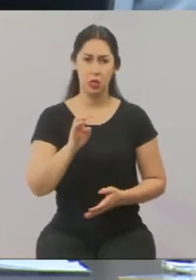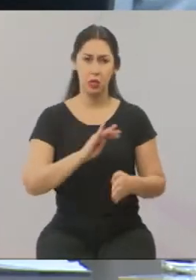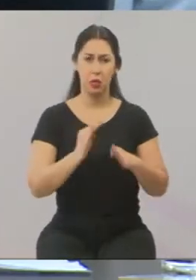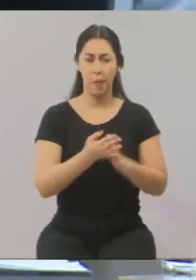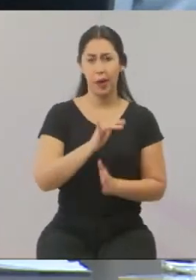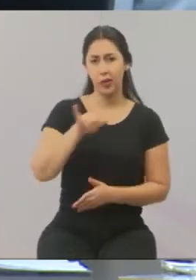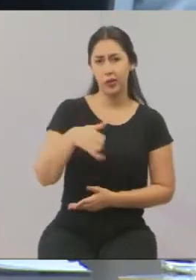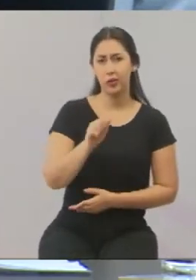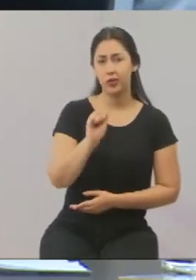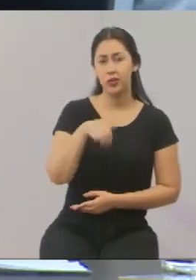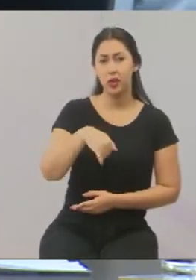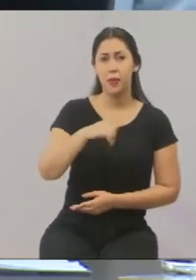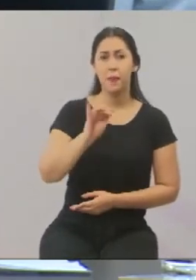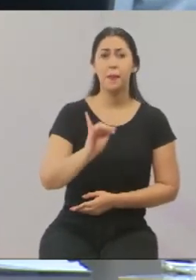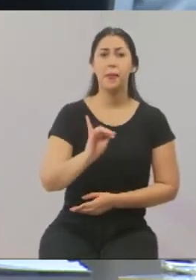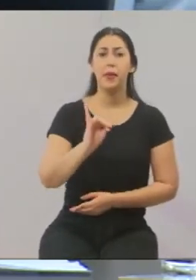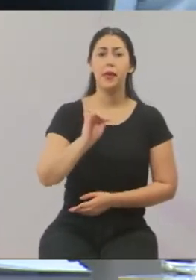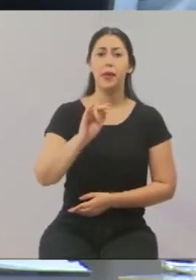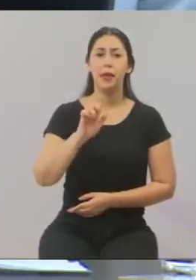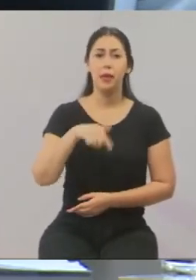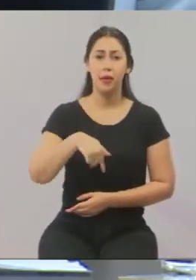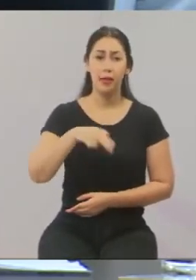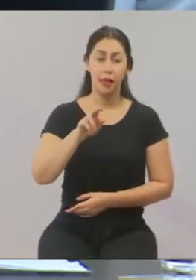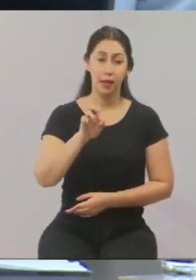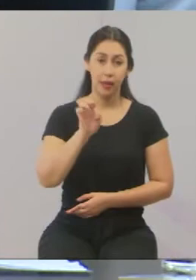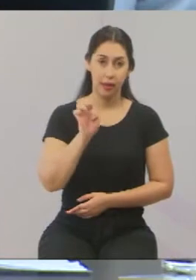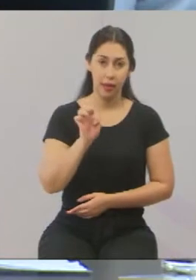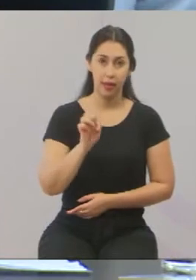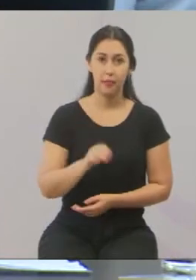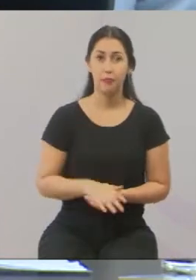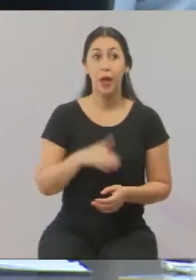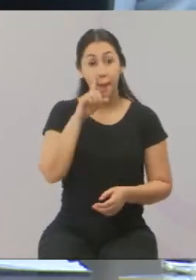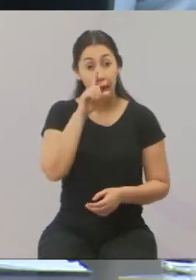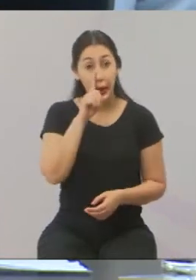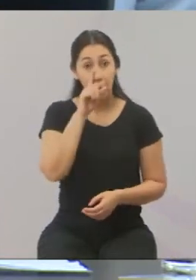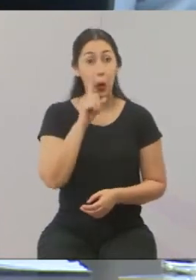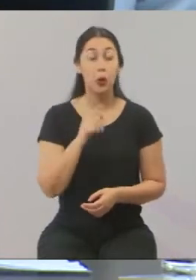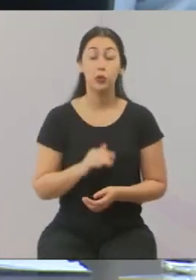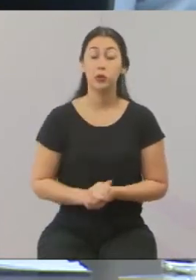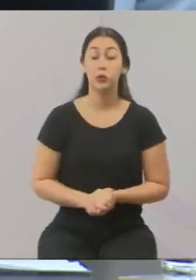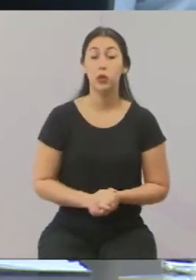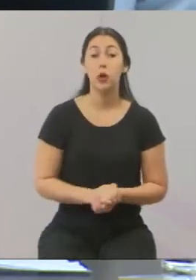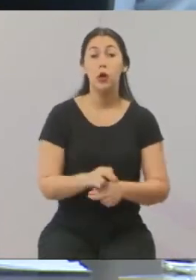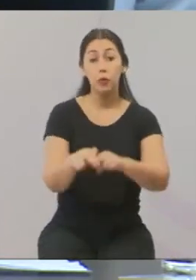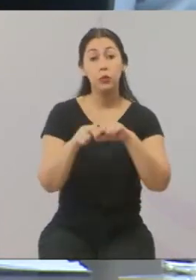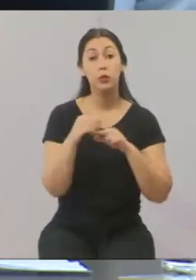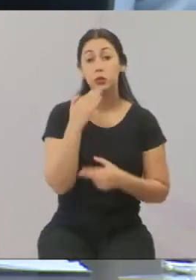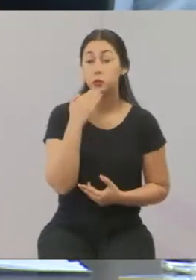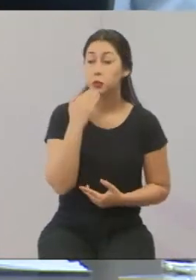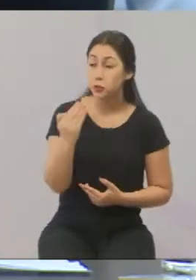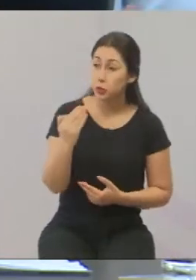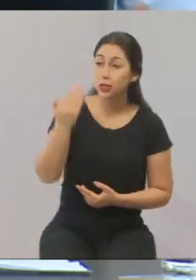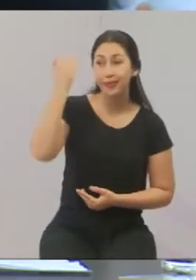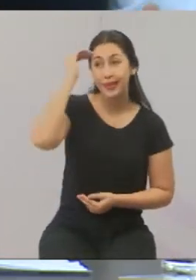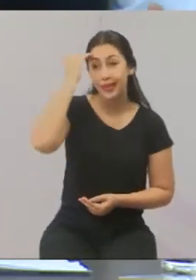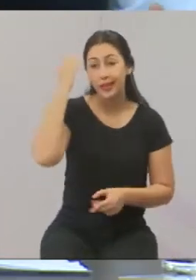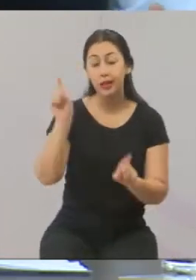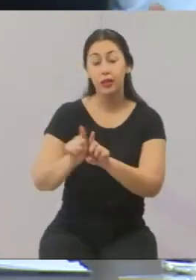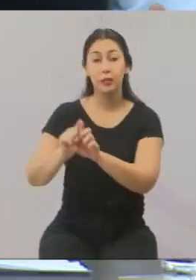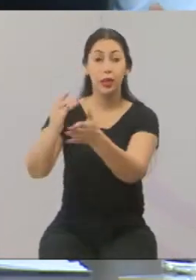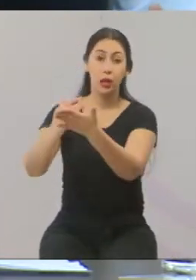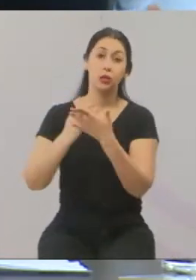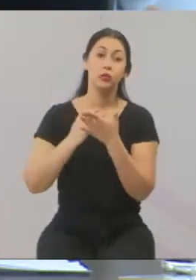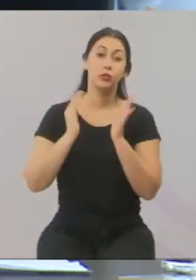risco de acidentes aos munícipes. Assim sendo, muito respeitosamente, recorremos à compreensão e aos préstimos dessa concessionária, antecipando agradecimento pela